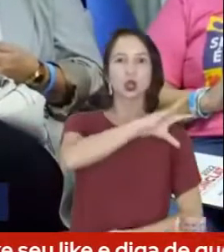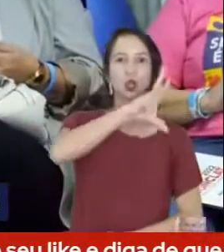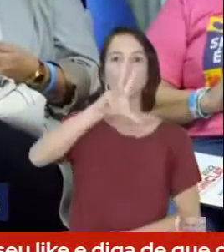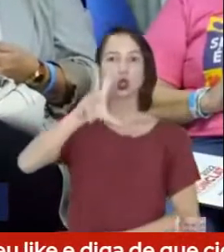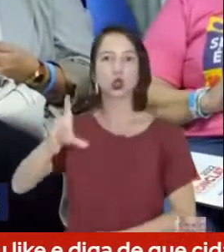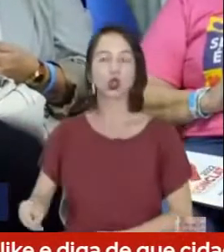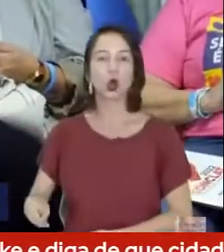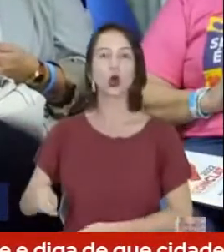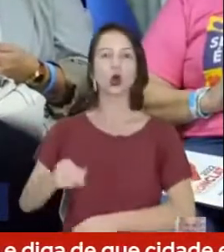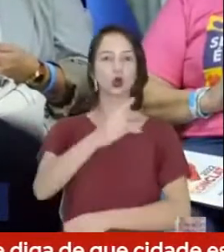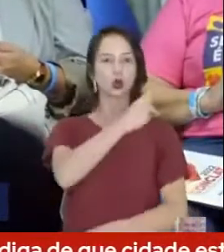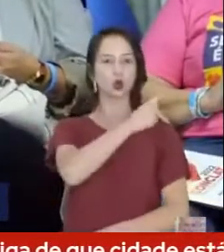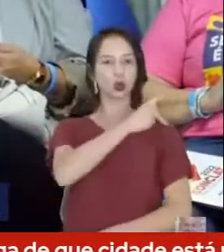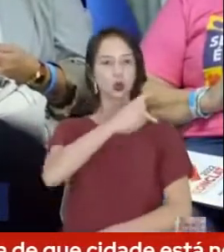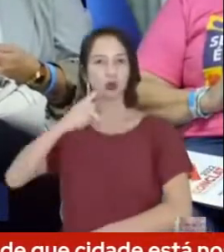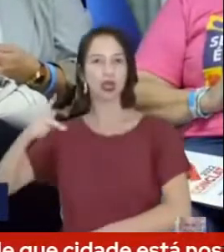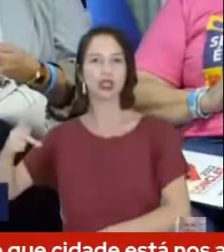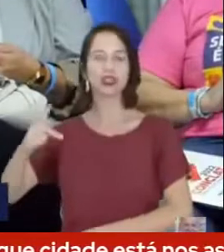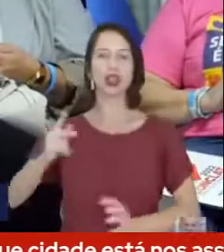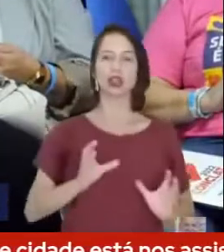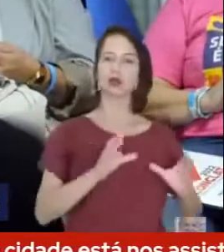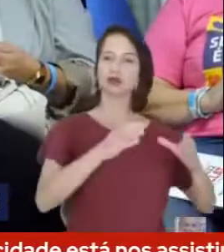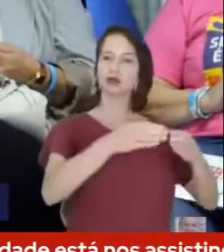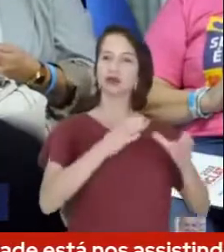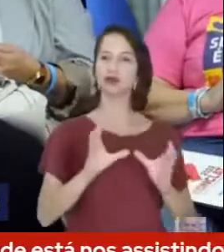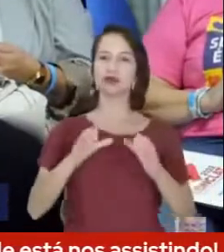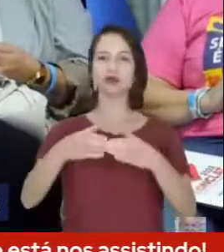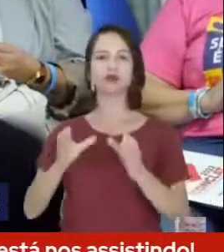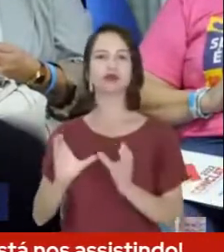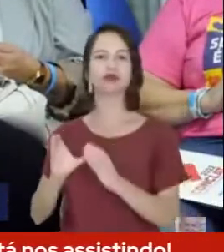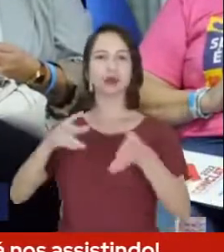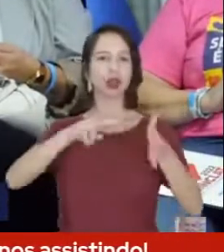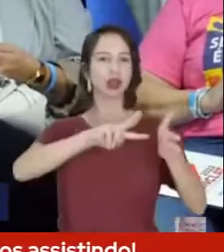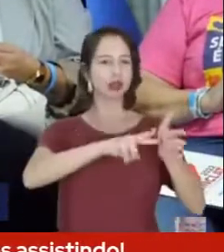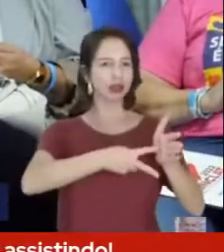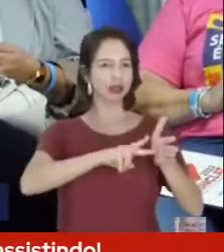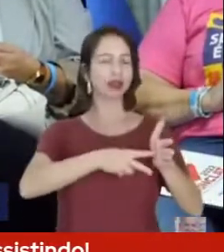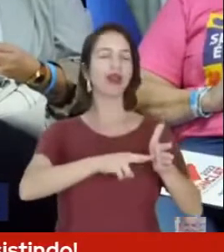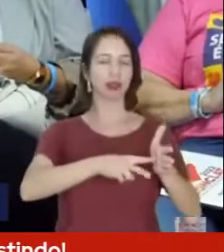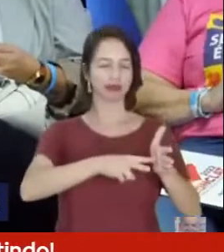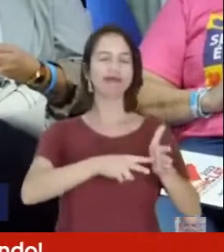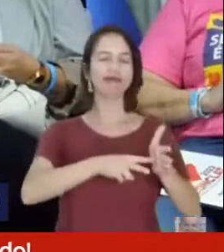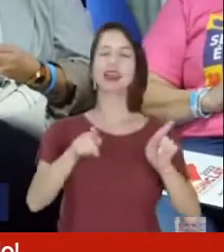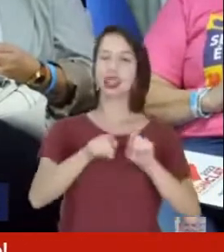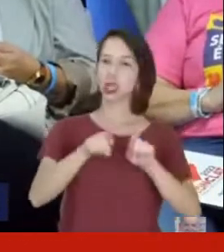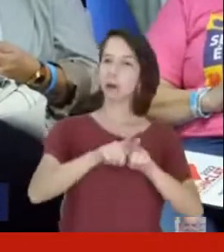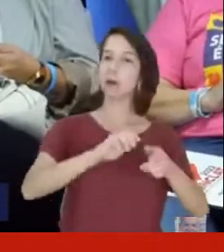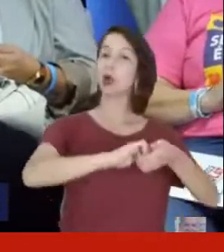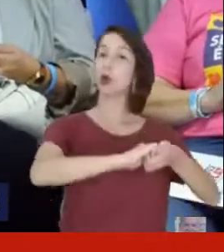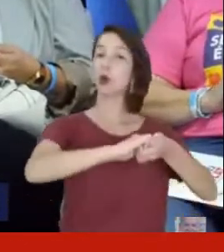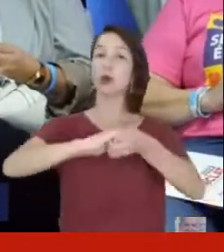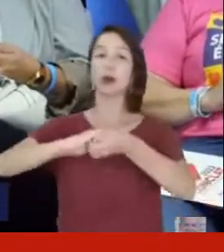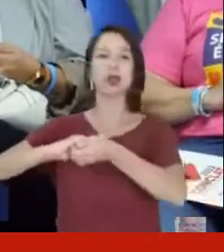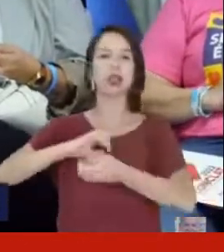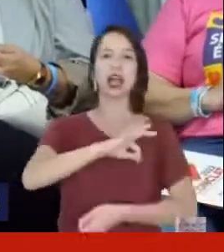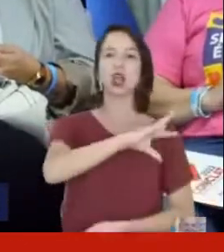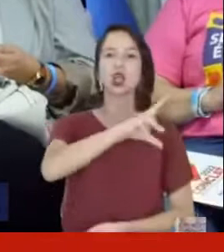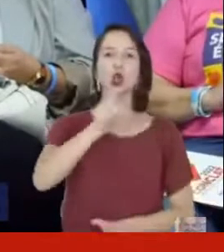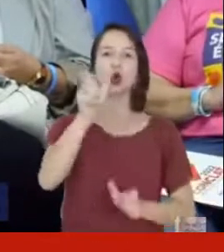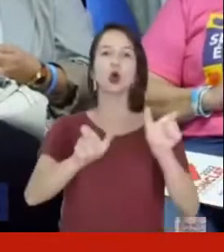sindicais. Quero cumprimentar todas as companheiras sindicalistas, cumprimentando